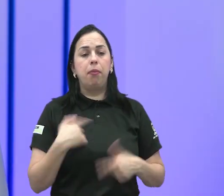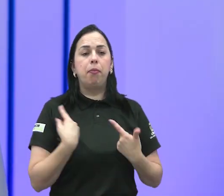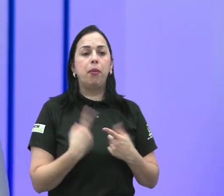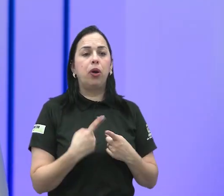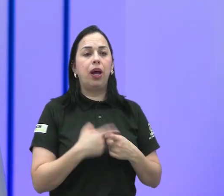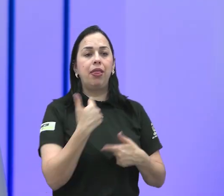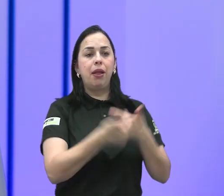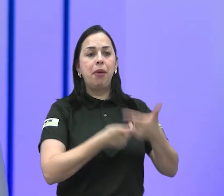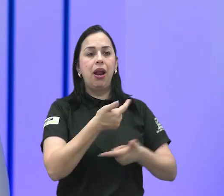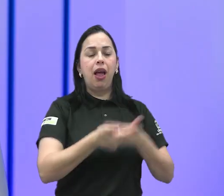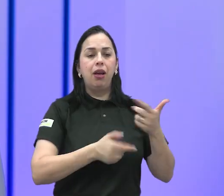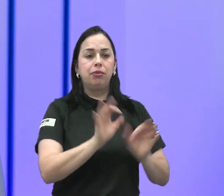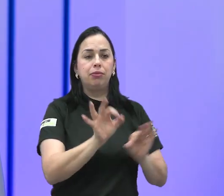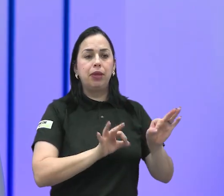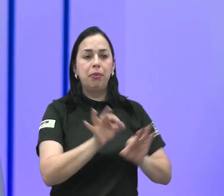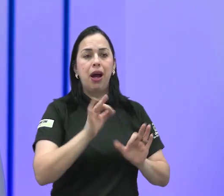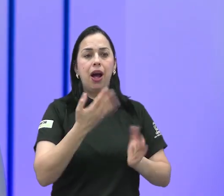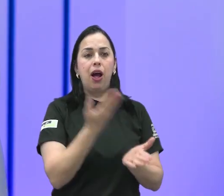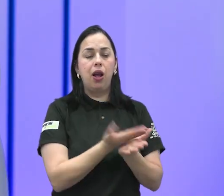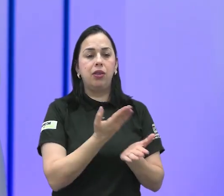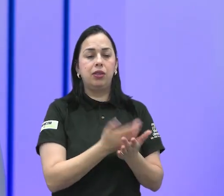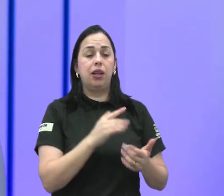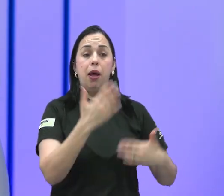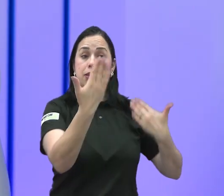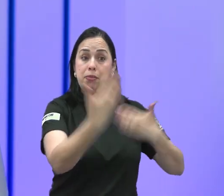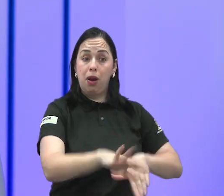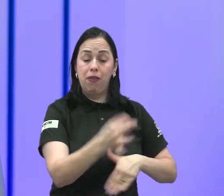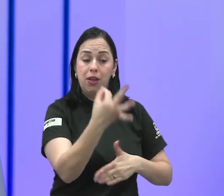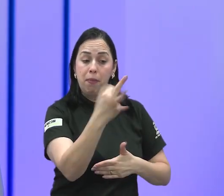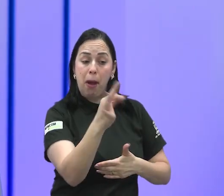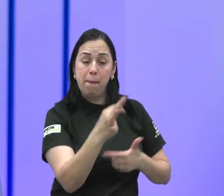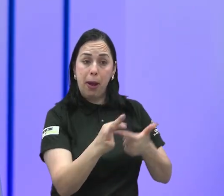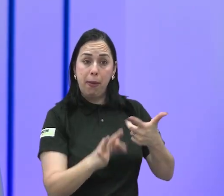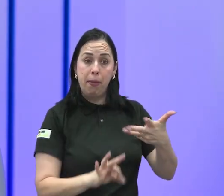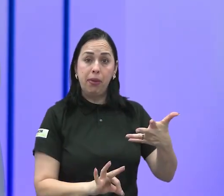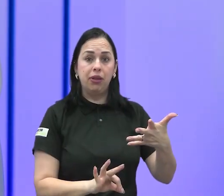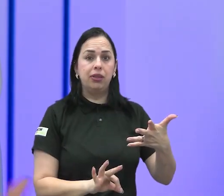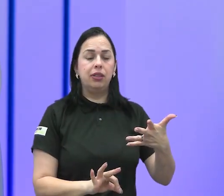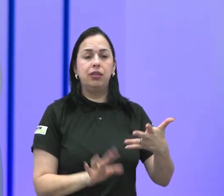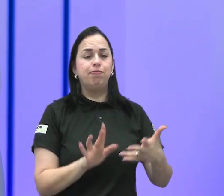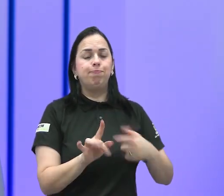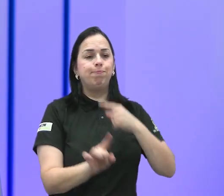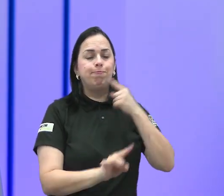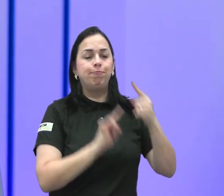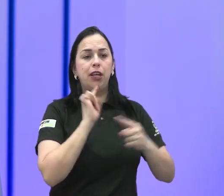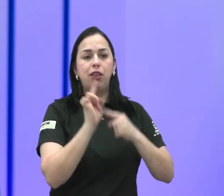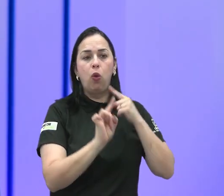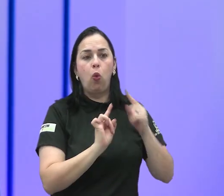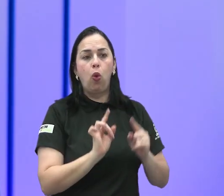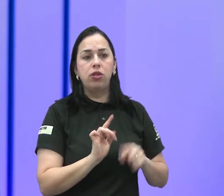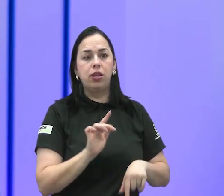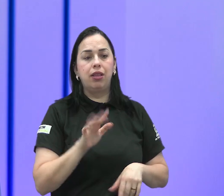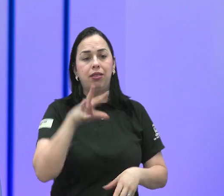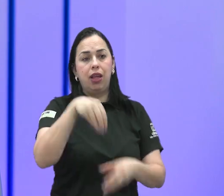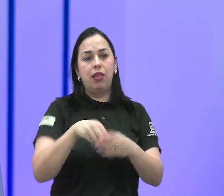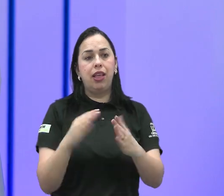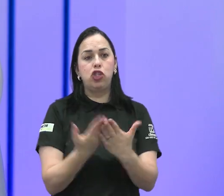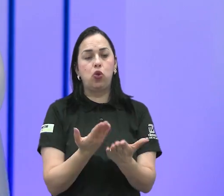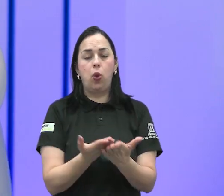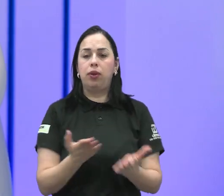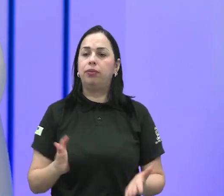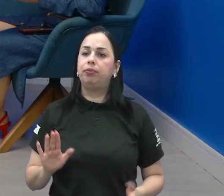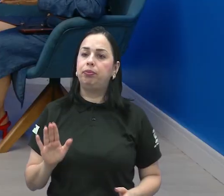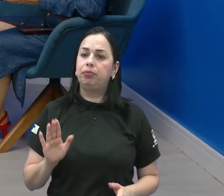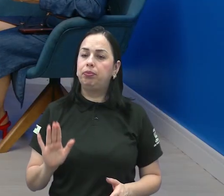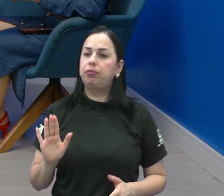maior desgaste emocional. Ele tem que fazer a correção de provas, não consegue fazer isso no tempo da escola, né?